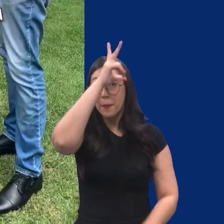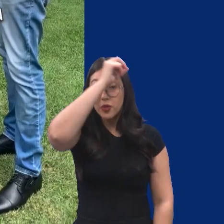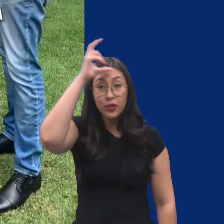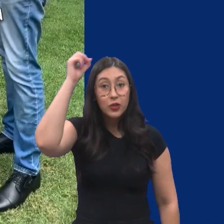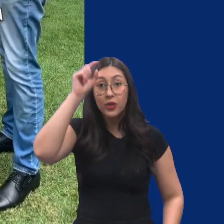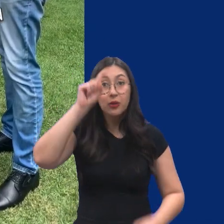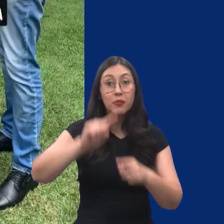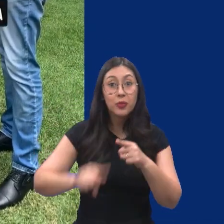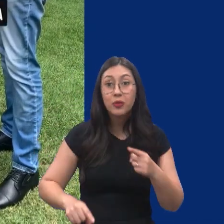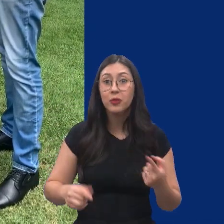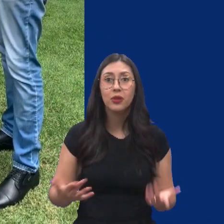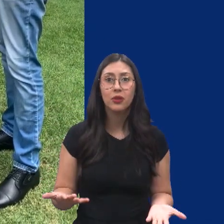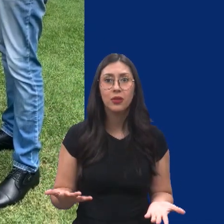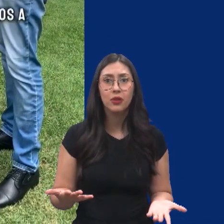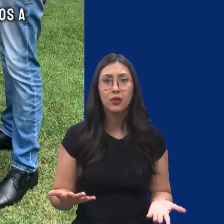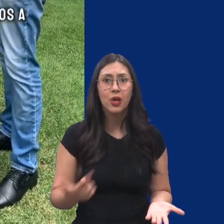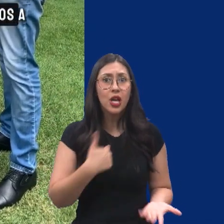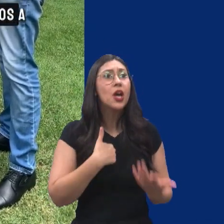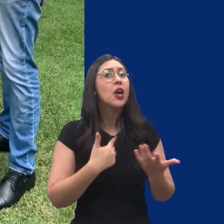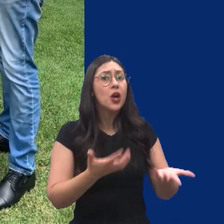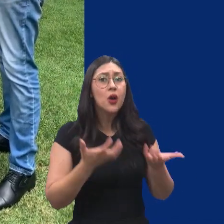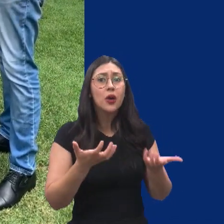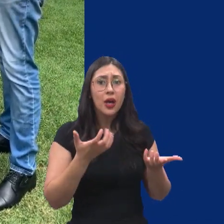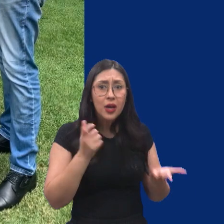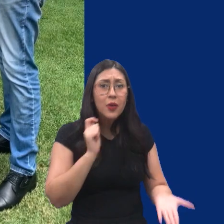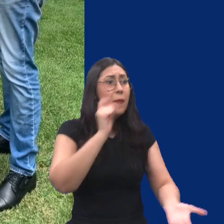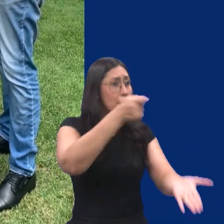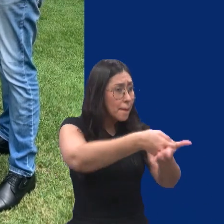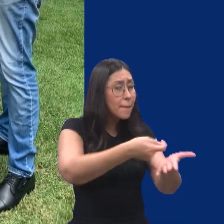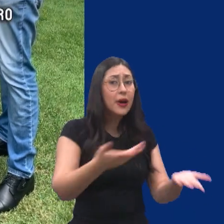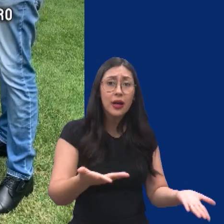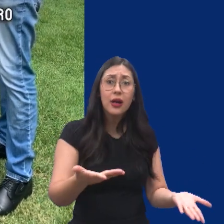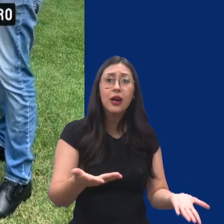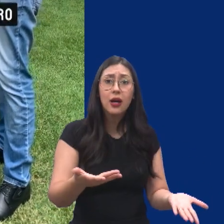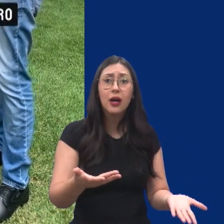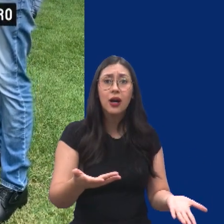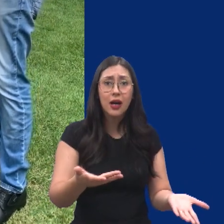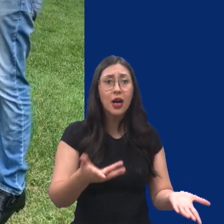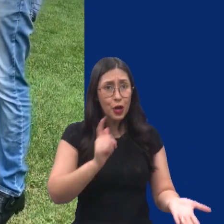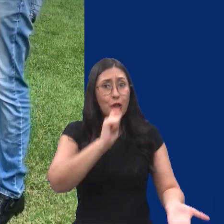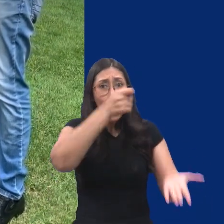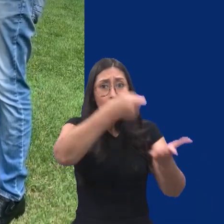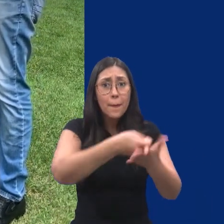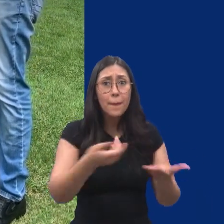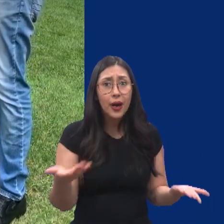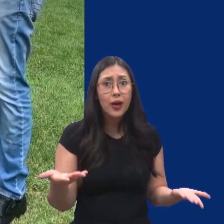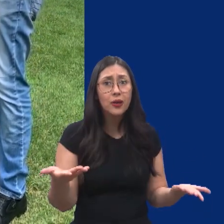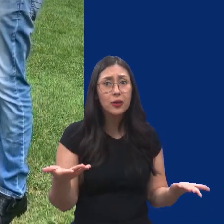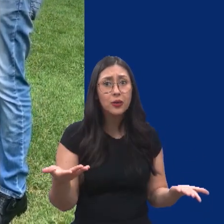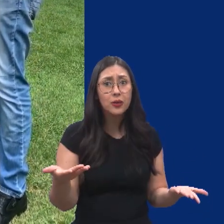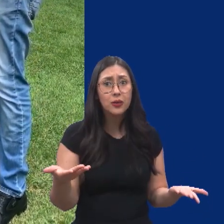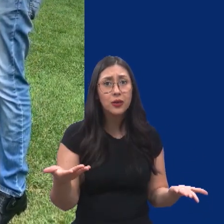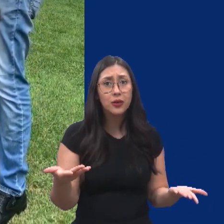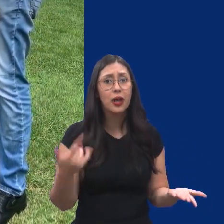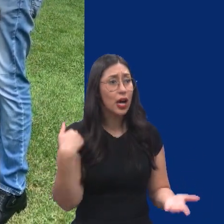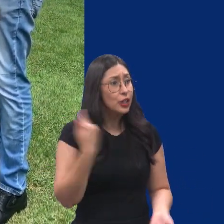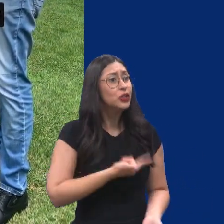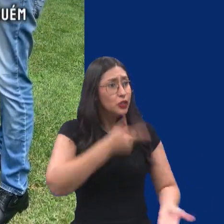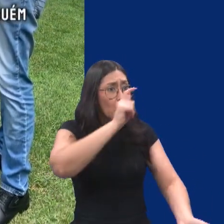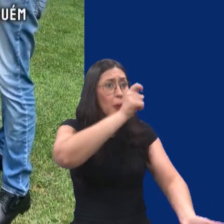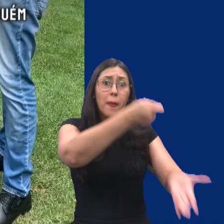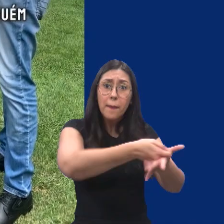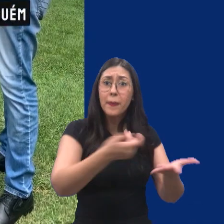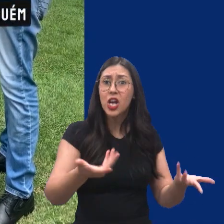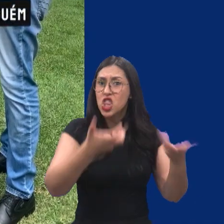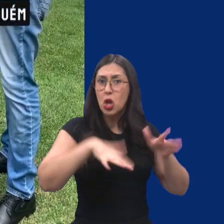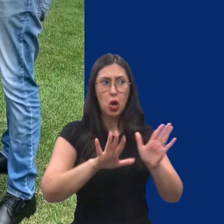Trabalho, quero pagar água. Estão dispostos a pagar água. Pago água, me põe o hidrômetro aí. A gente paga, a gente não quer